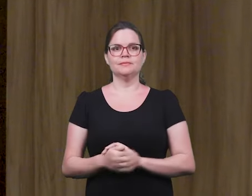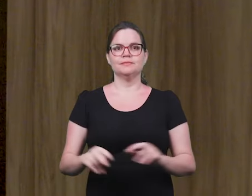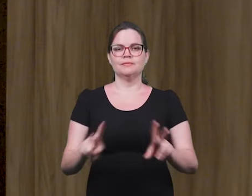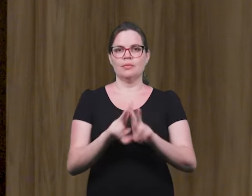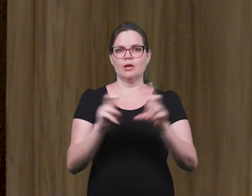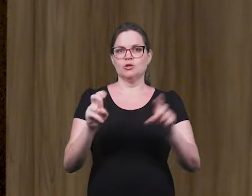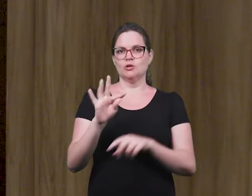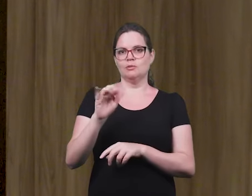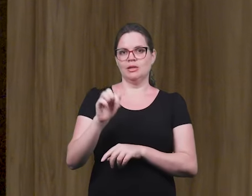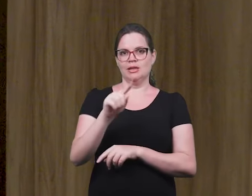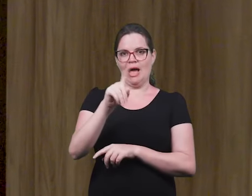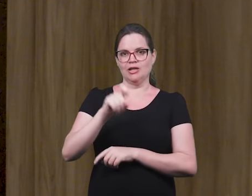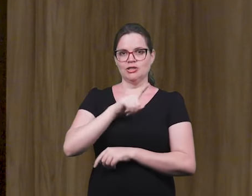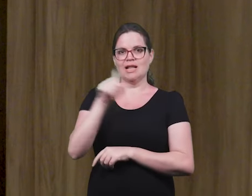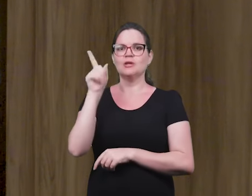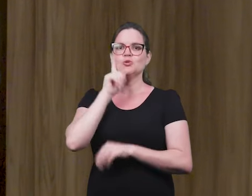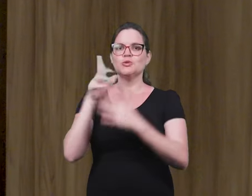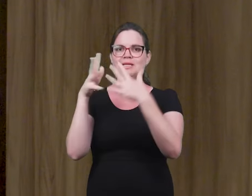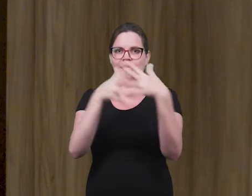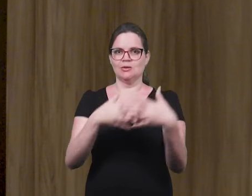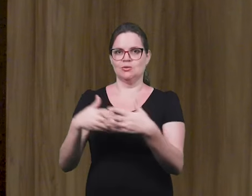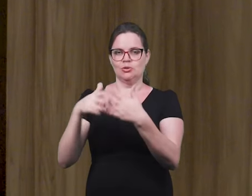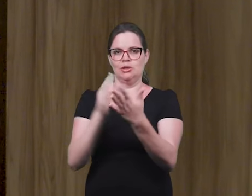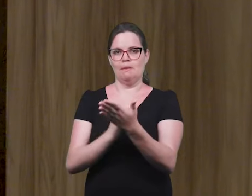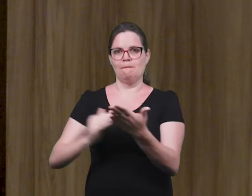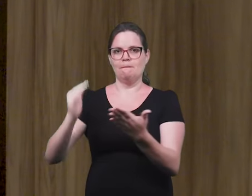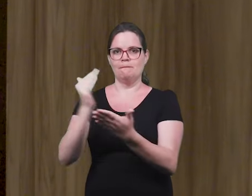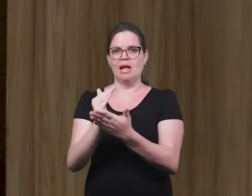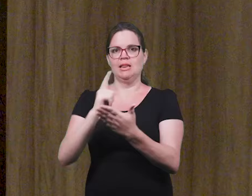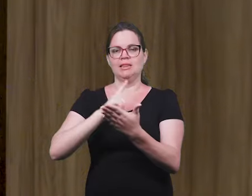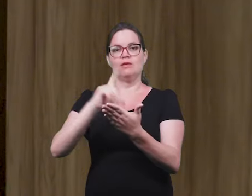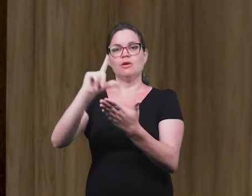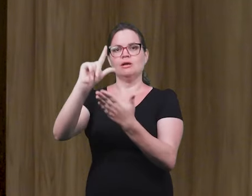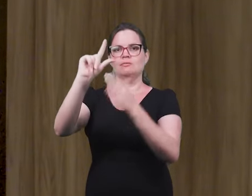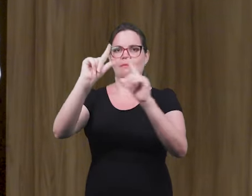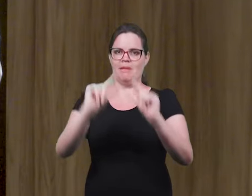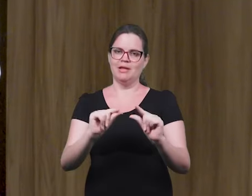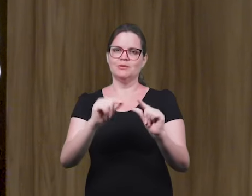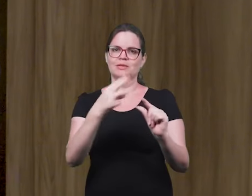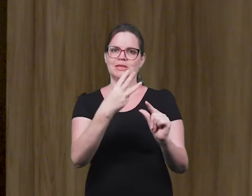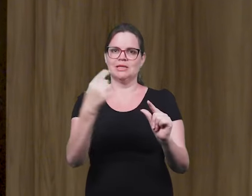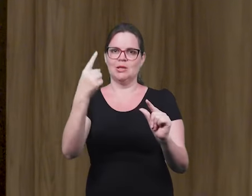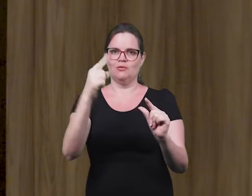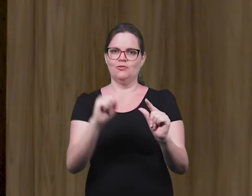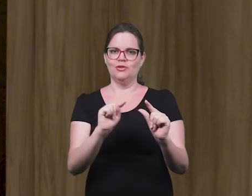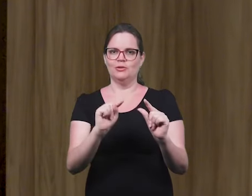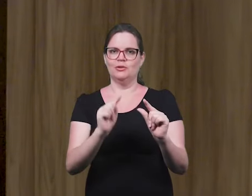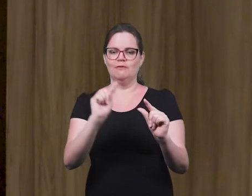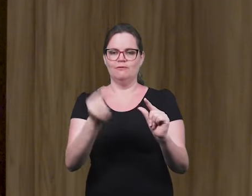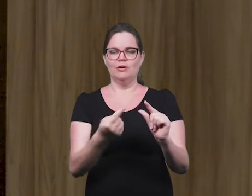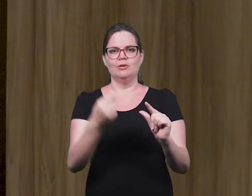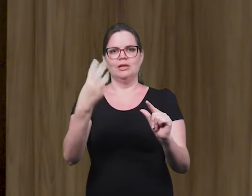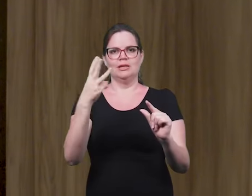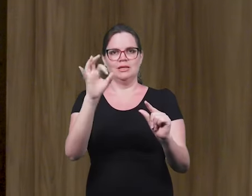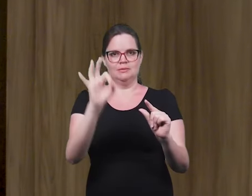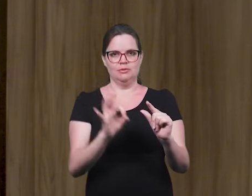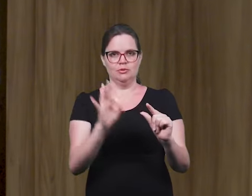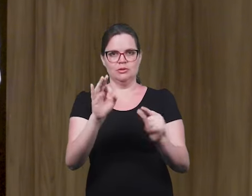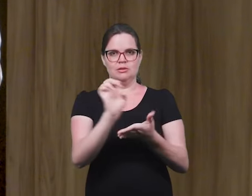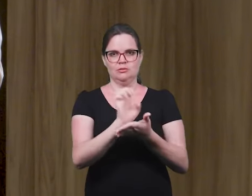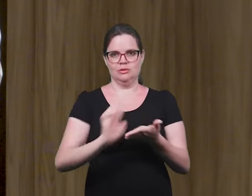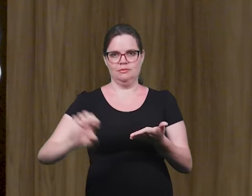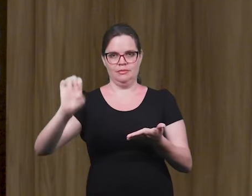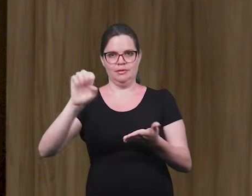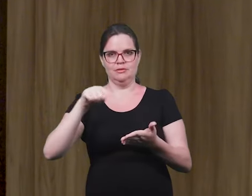de sobretaxas pelos Estados Unidos causou uma queda de 31,3% nas